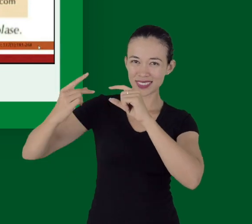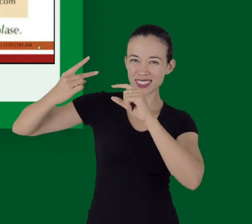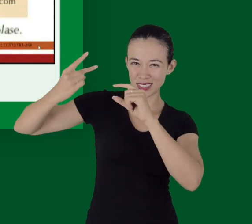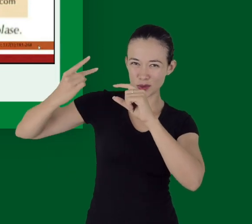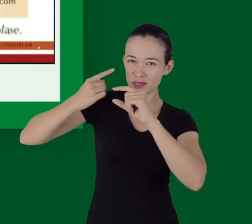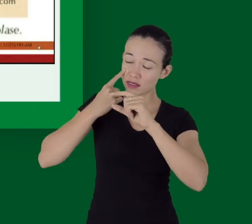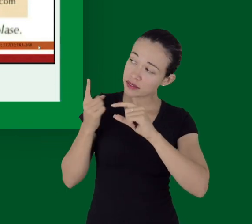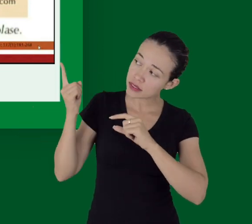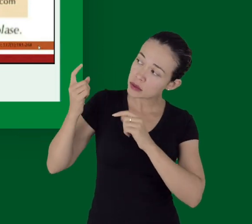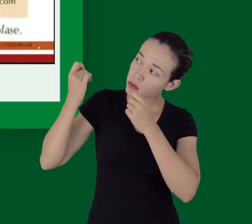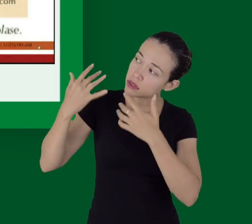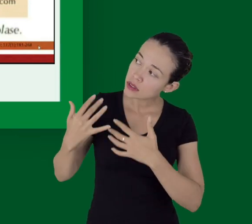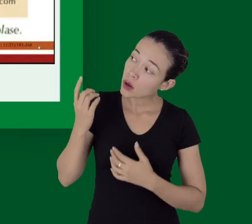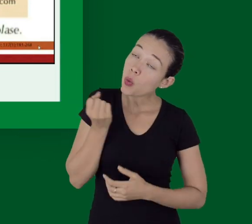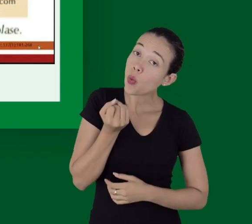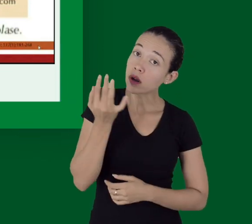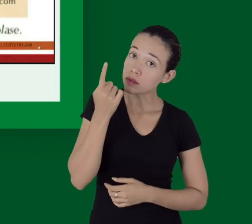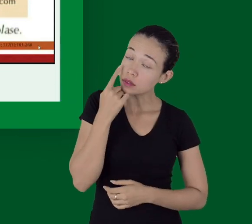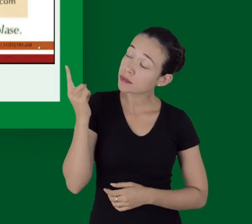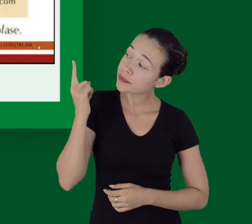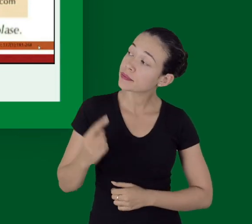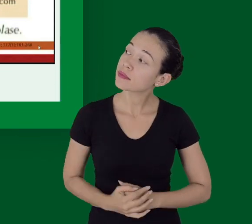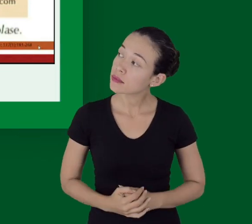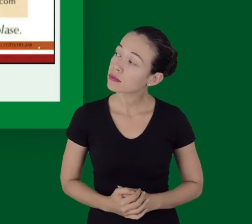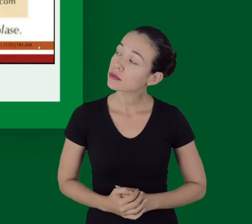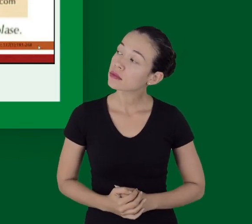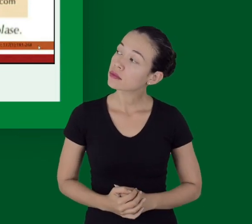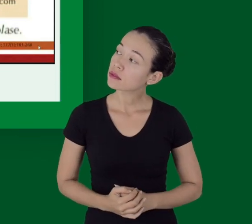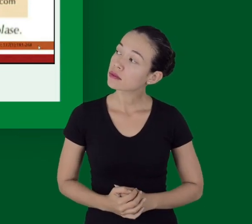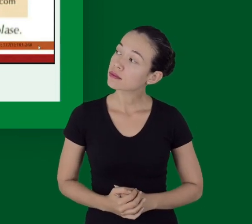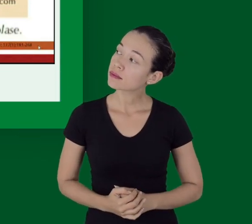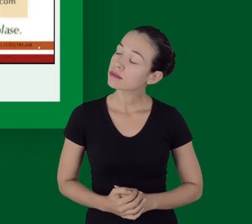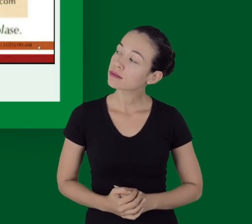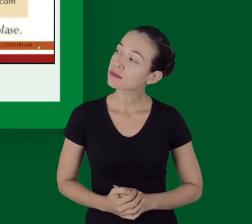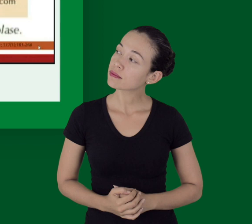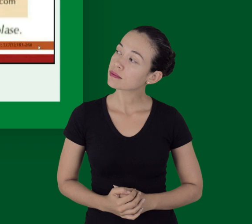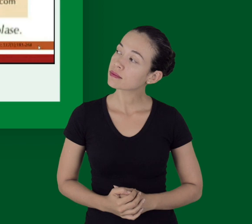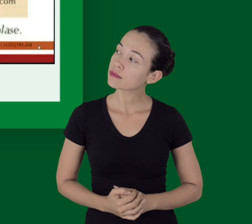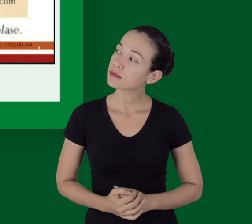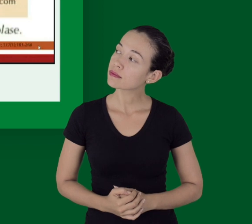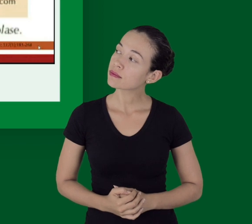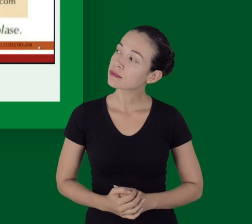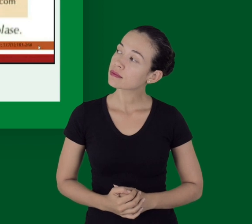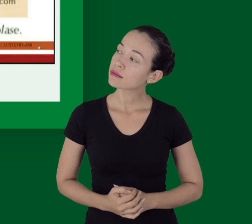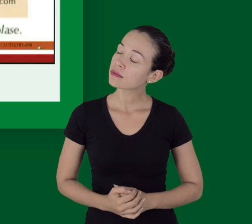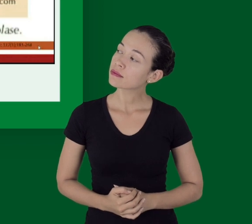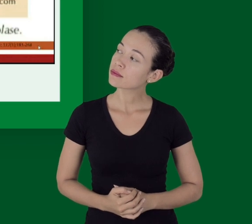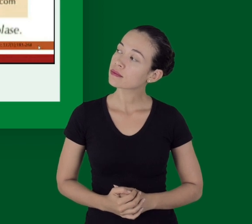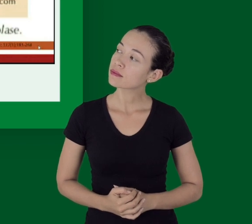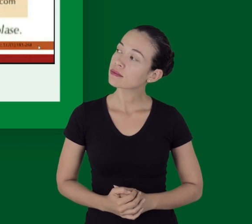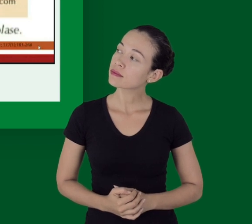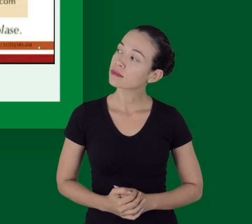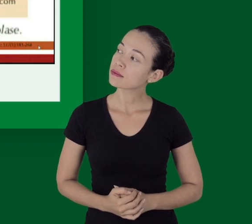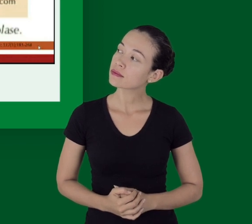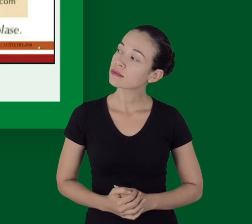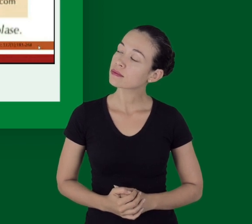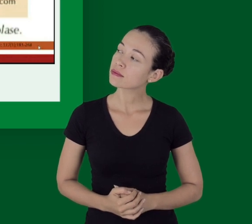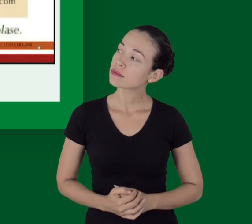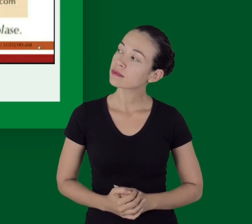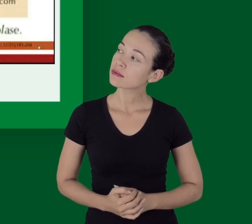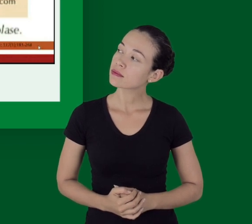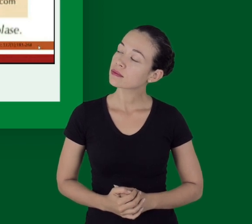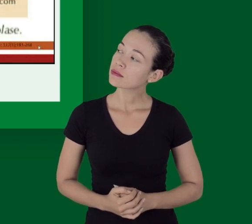ali na segunda linha, né, de 15 miligramas em bolos, depois eu fazer 0,75 miligramas por quilo em 30